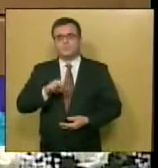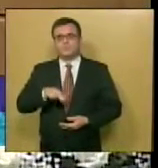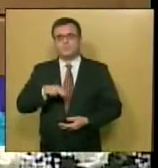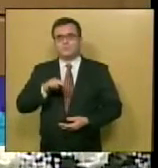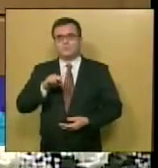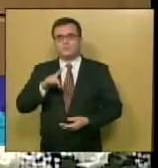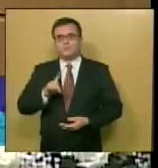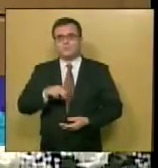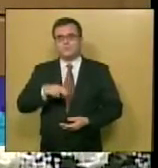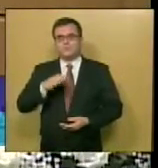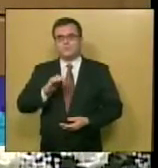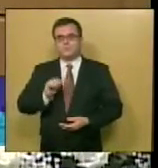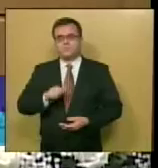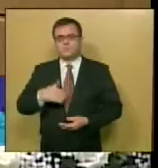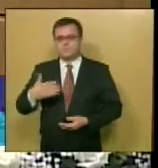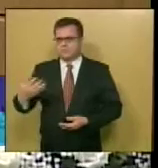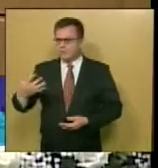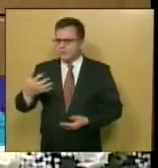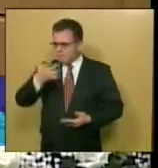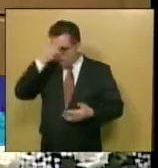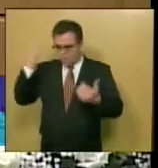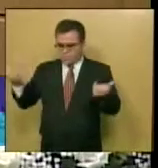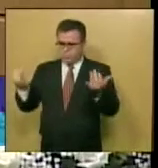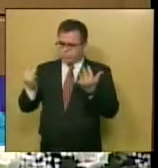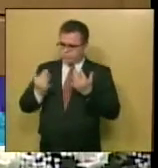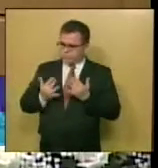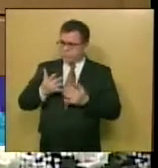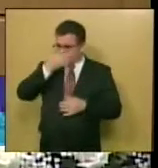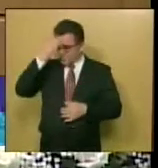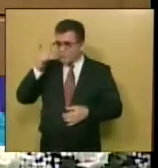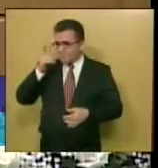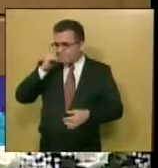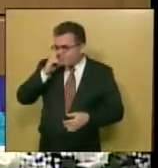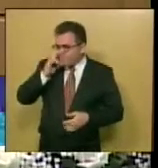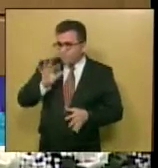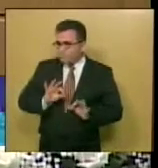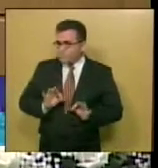aqui compareceram e aos que não puderam vir.